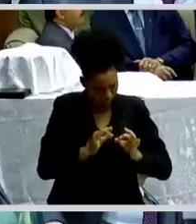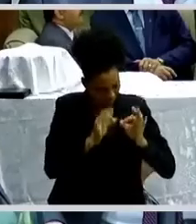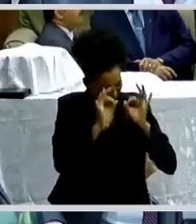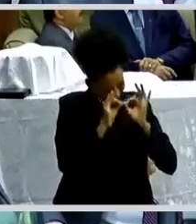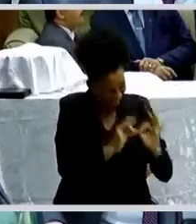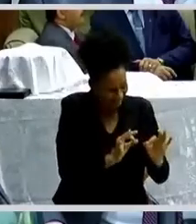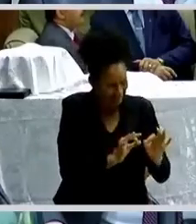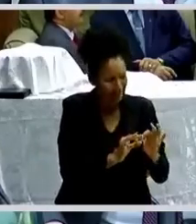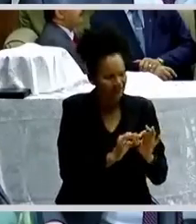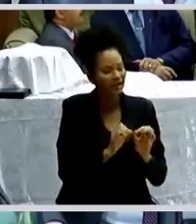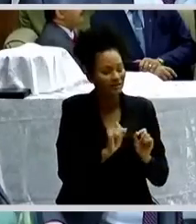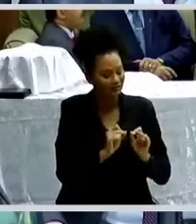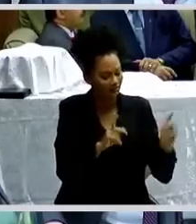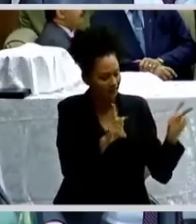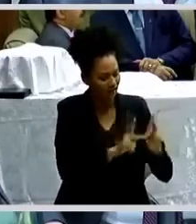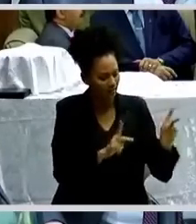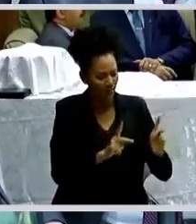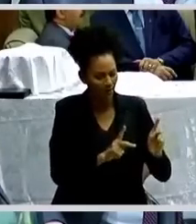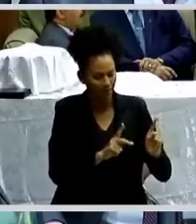paz, politizou.